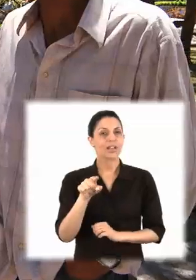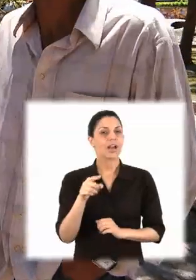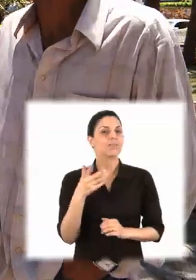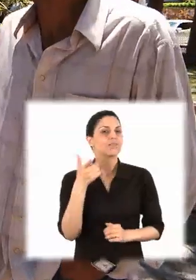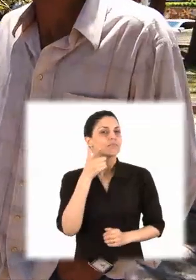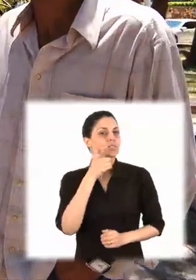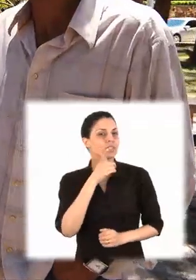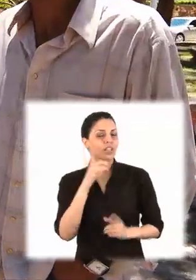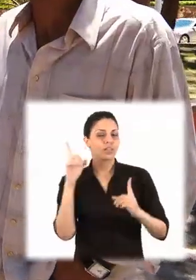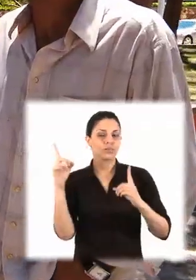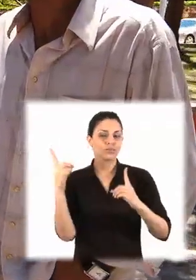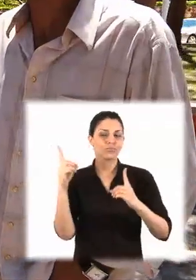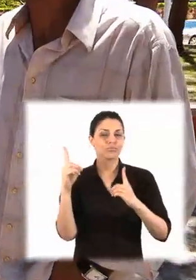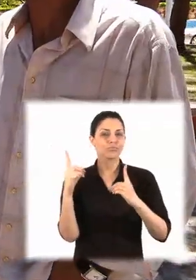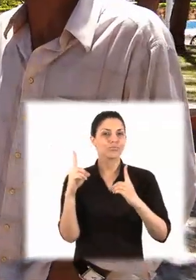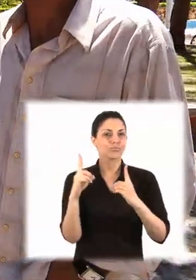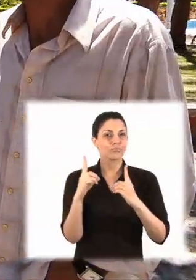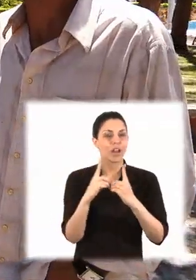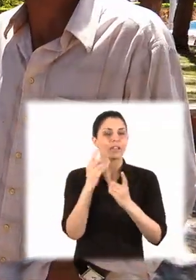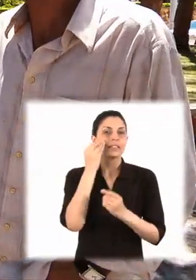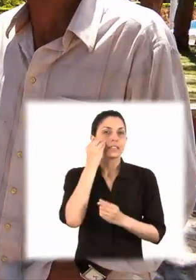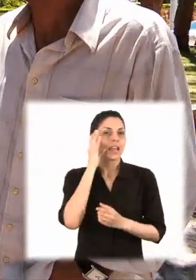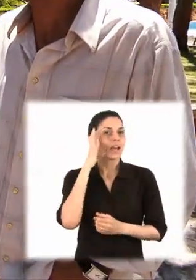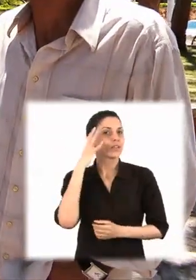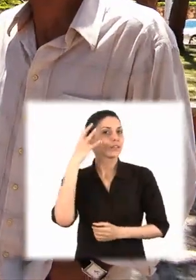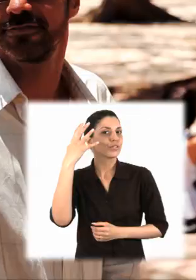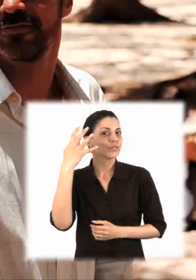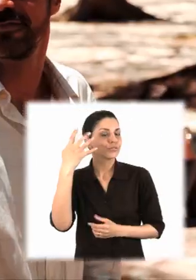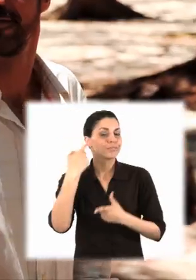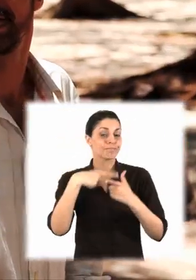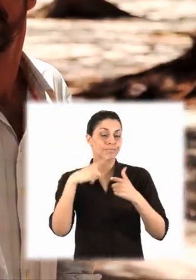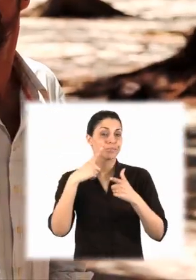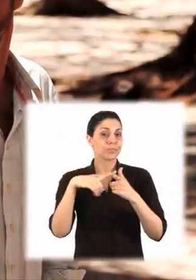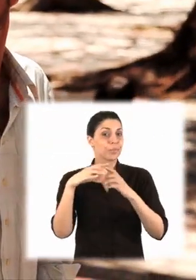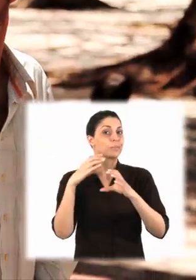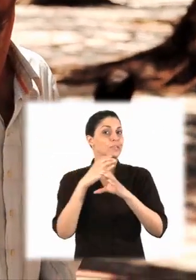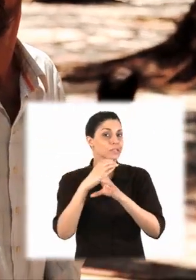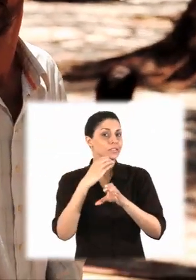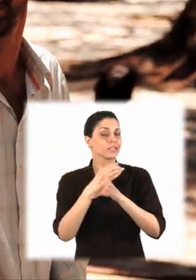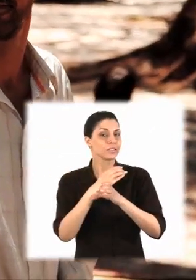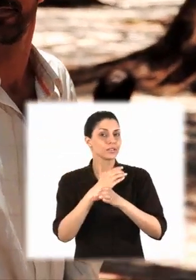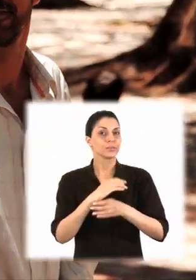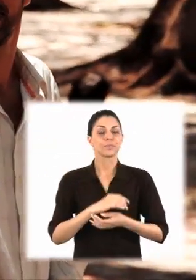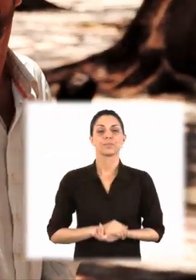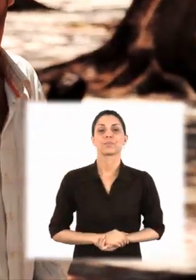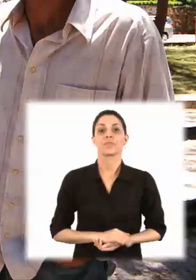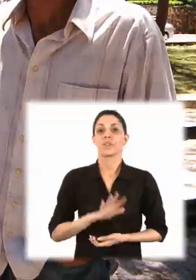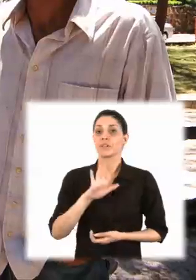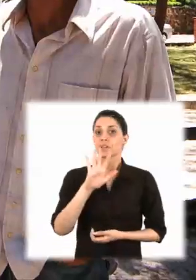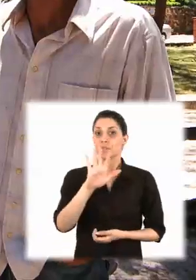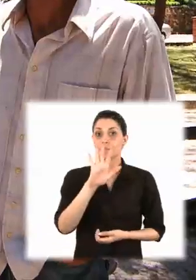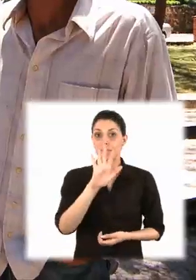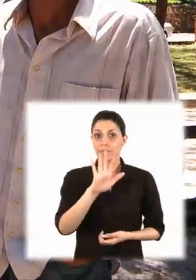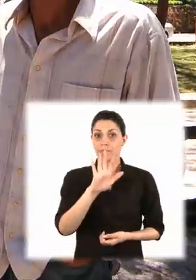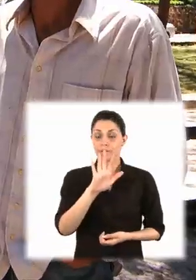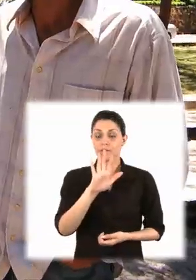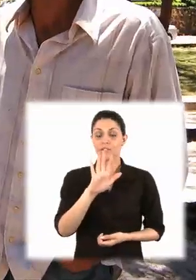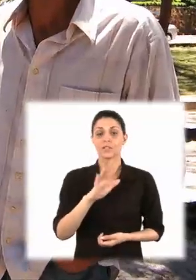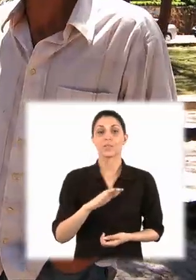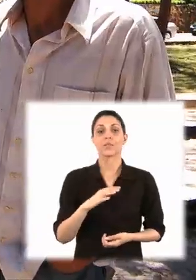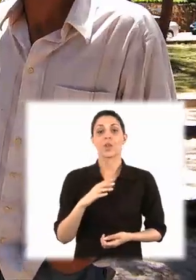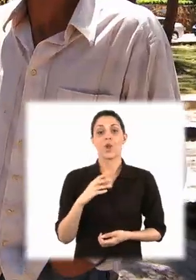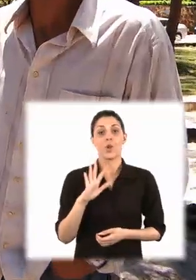se aproximar da Cira e tentar aí resolver esse problema de comunicação que vocês tiveram. Só que para isso,